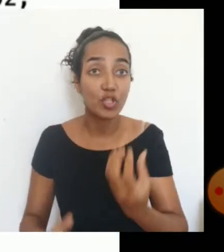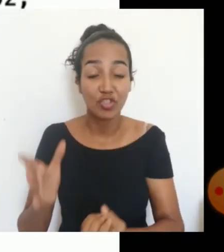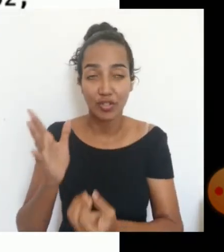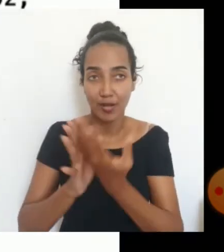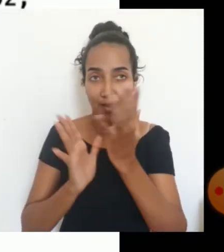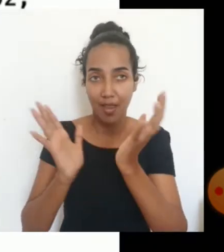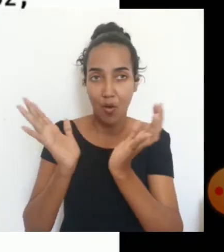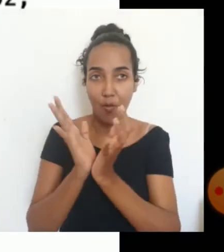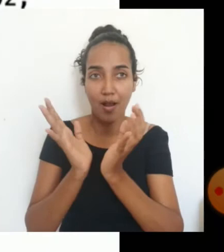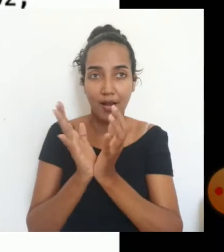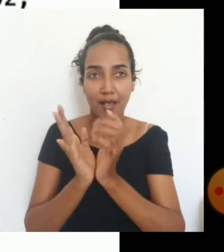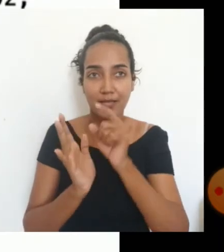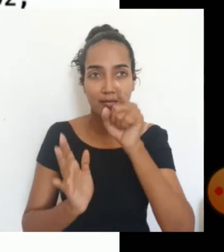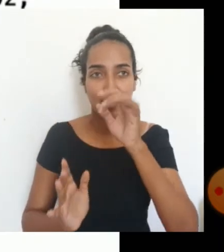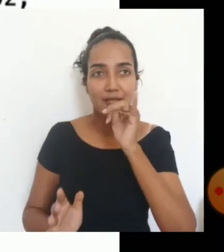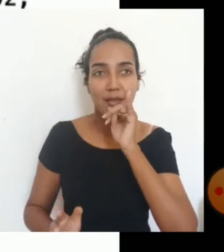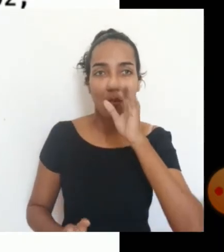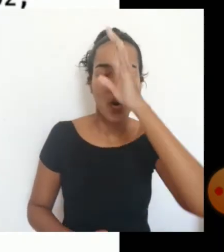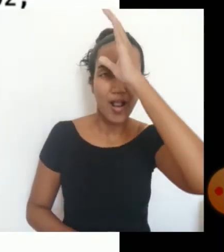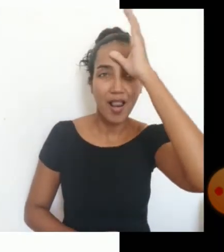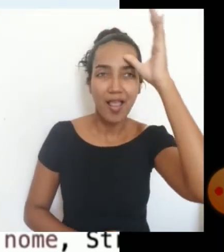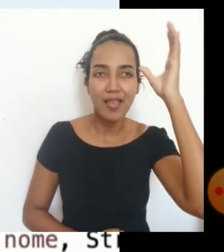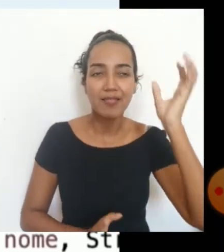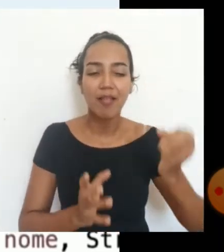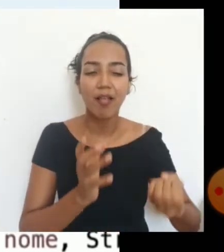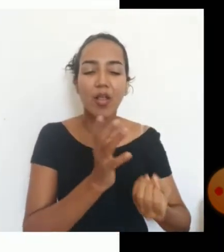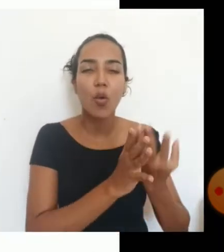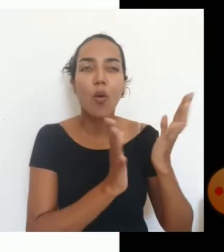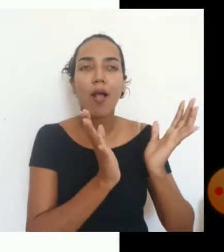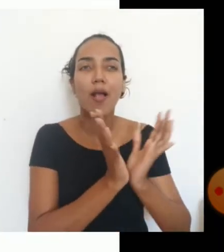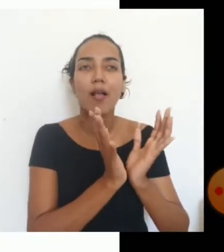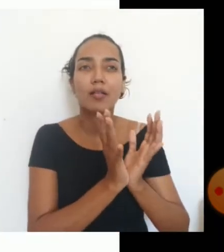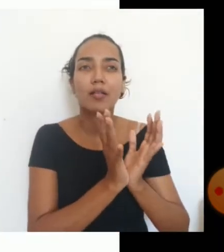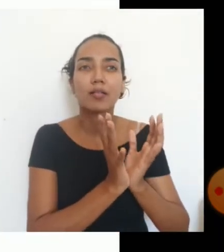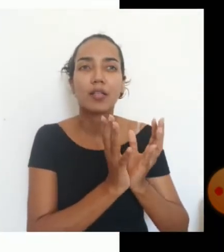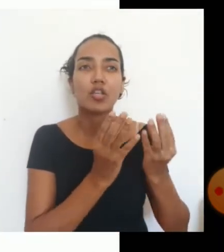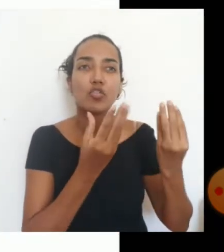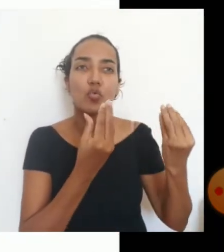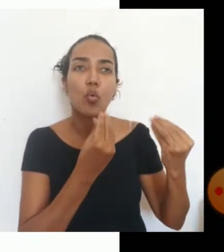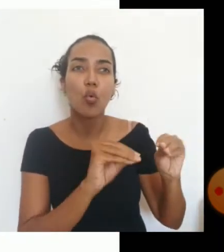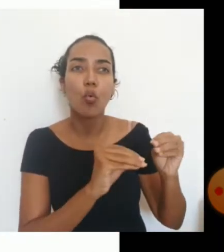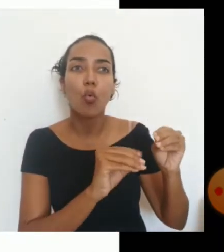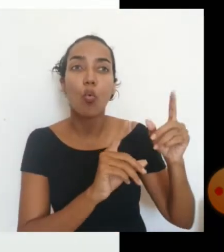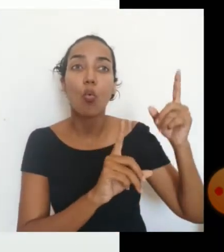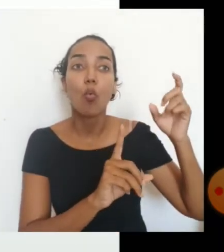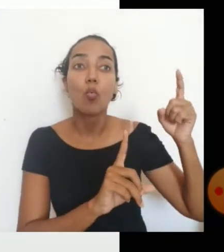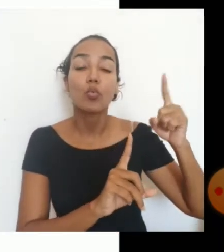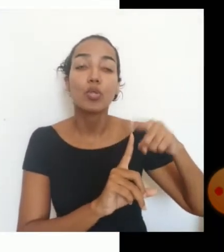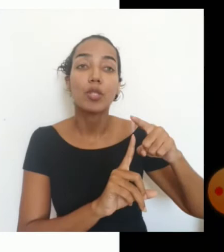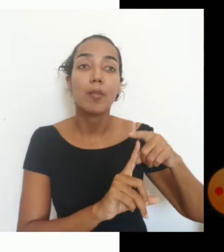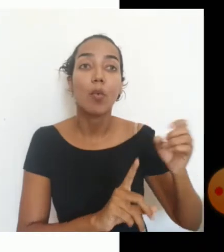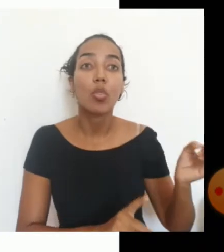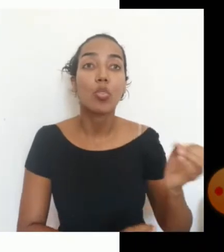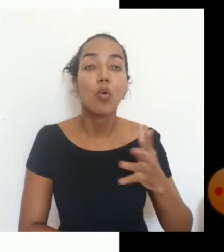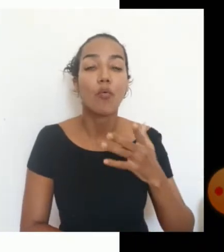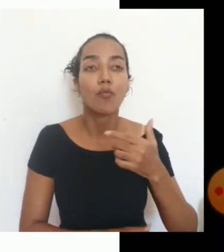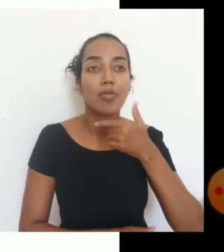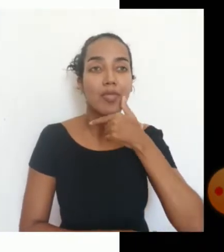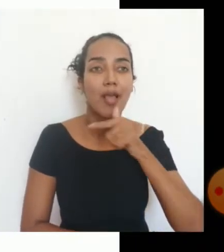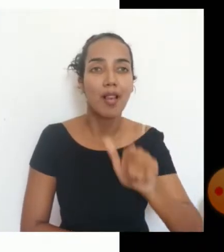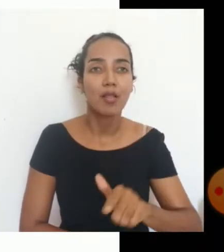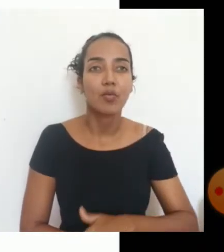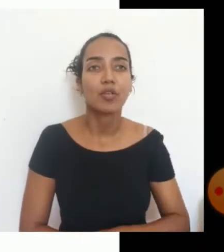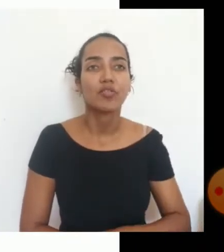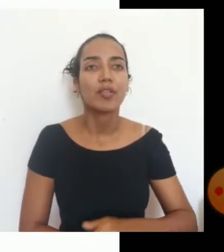gente acabou de definir um novo tipo na linguagem. Do mesmo jeito que existe o tipo string, o tipo int